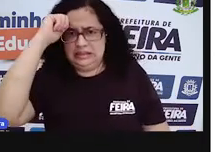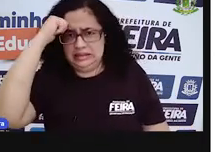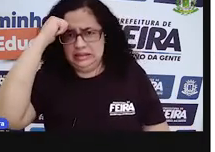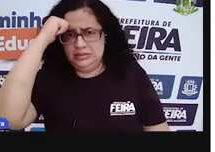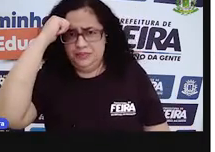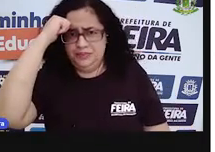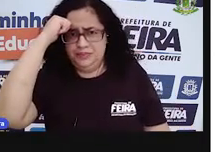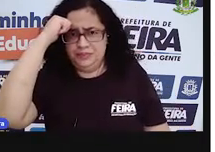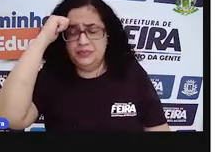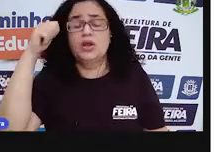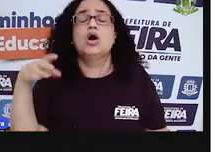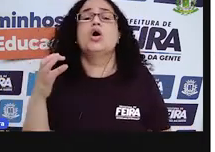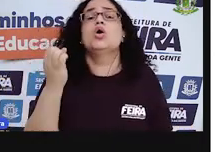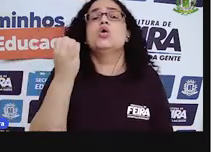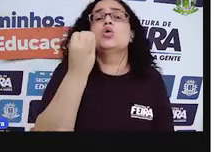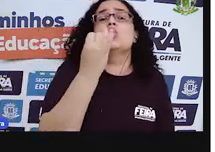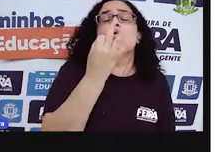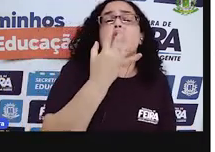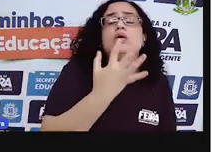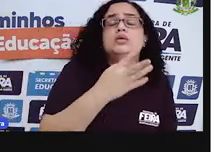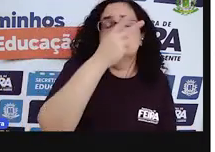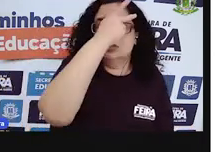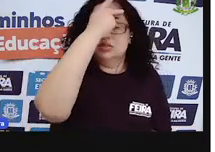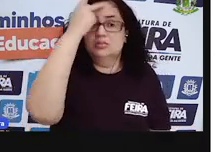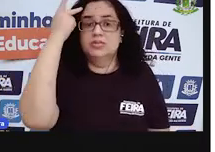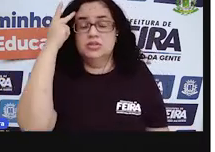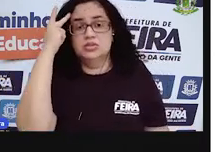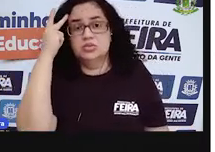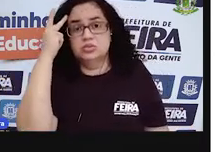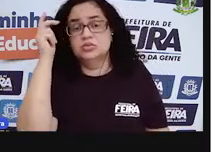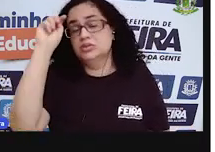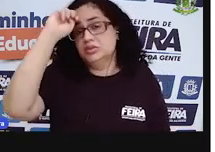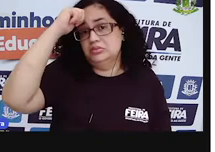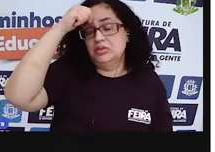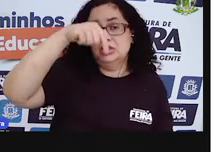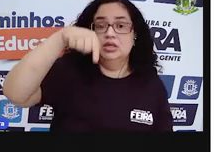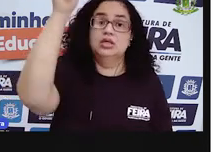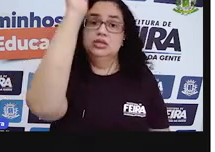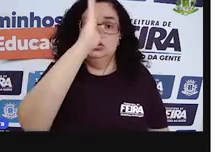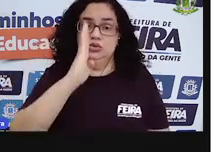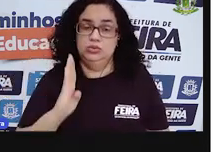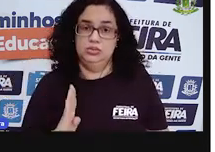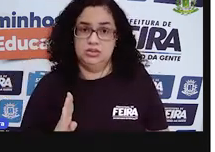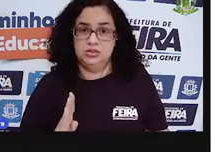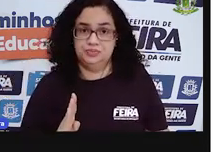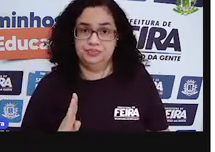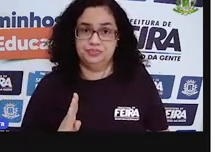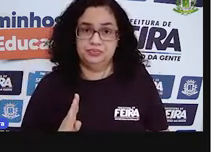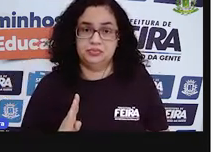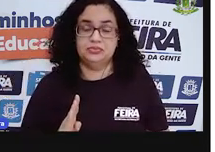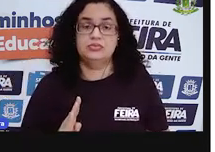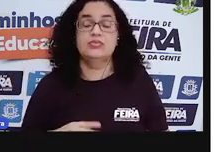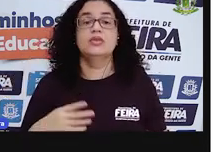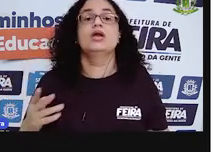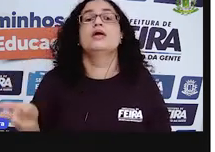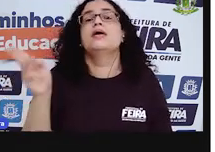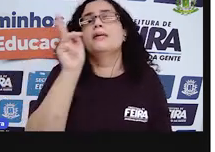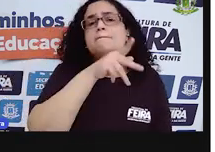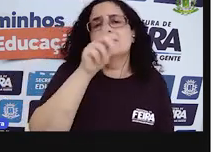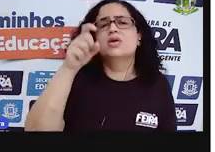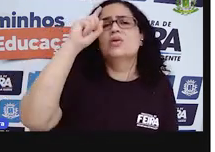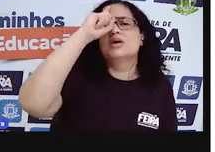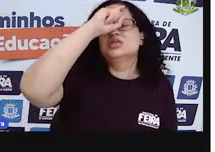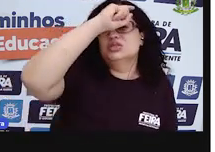negras e quantas pessoas são negras no nosso Brasil o bom